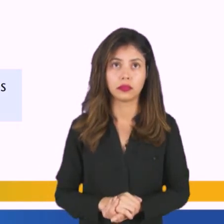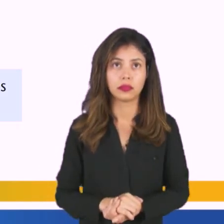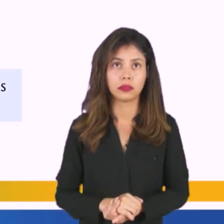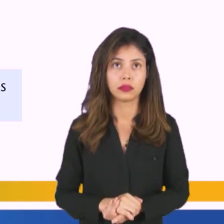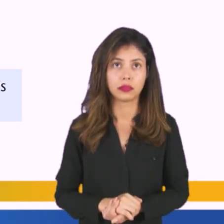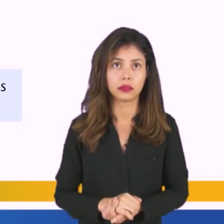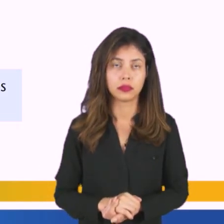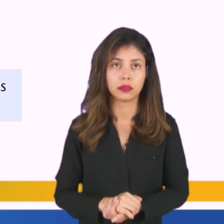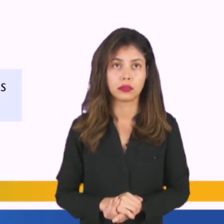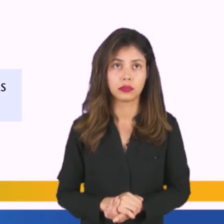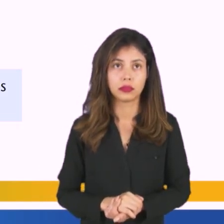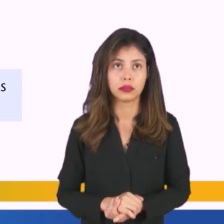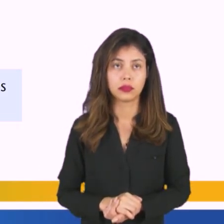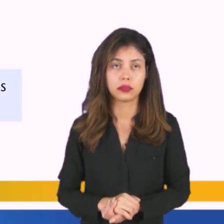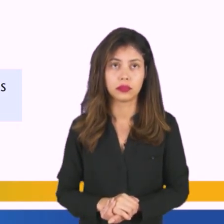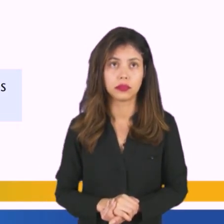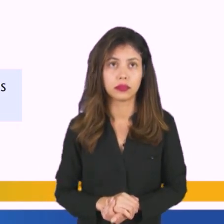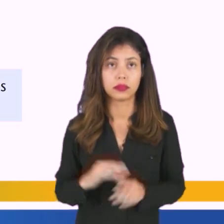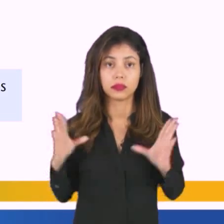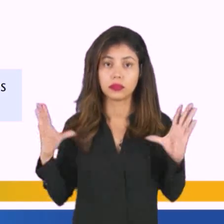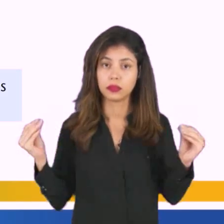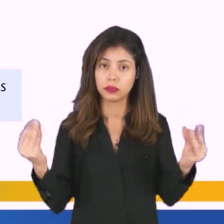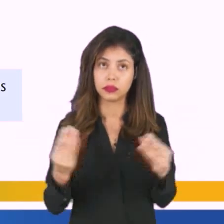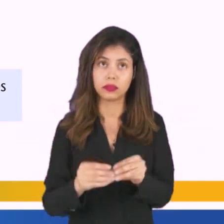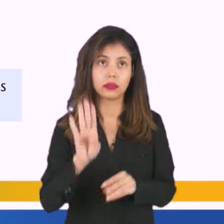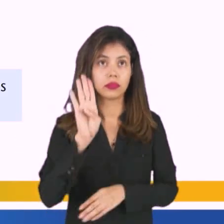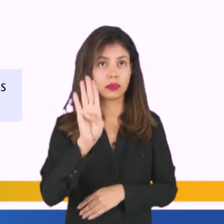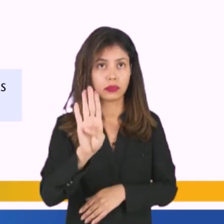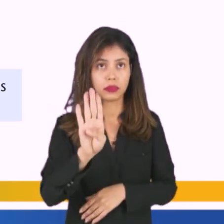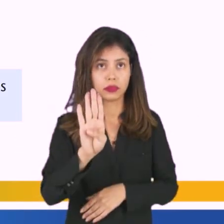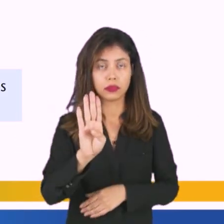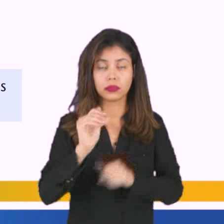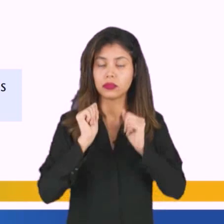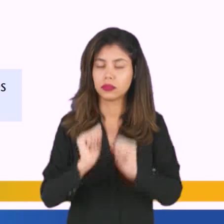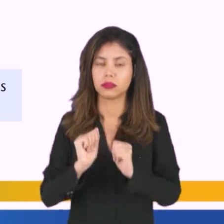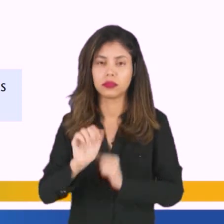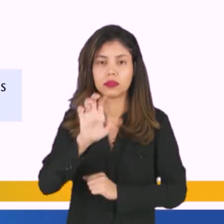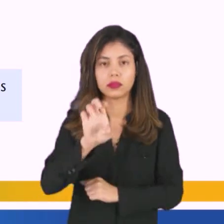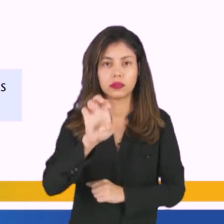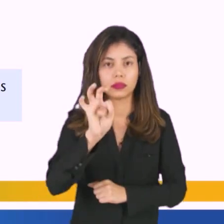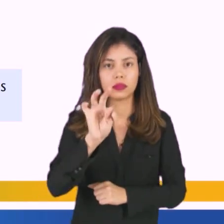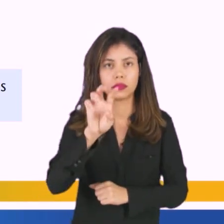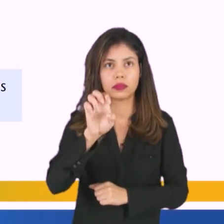E na substância B, nós temos um éter,